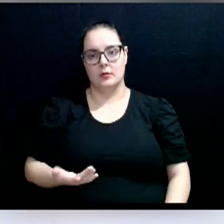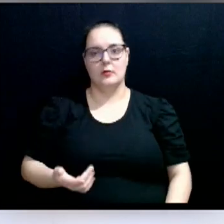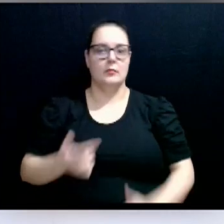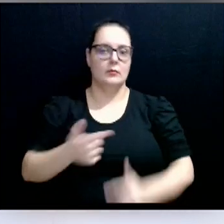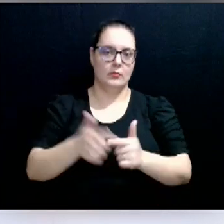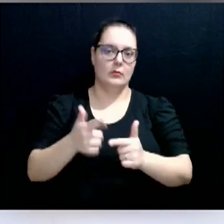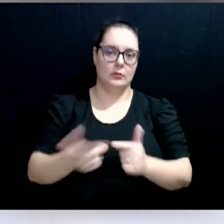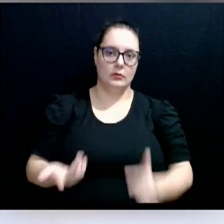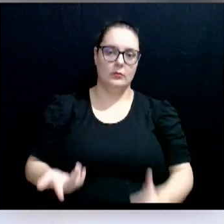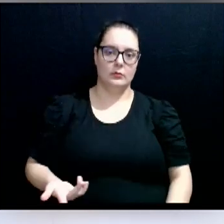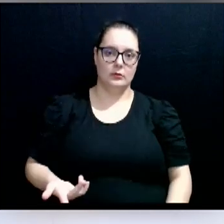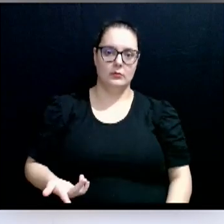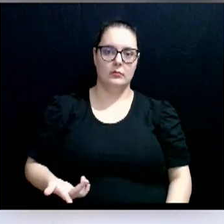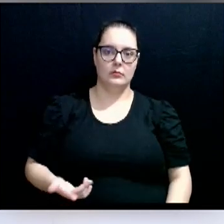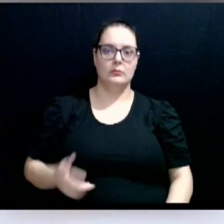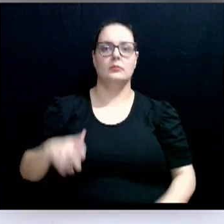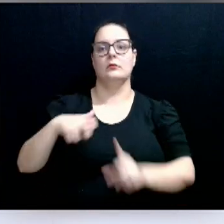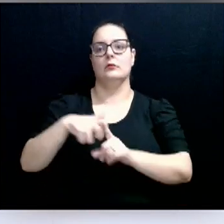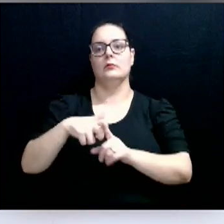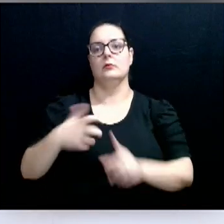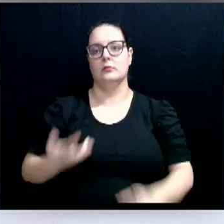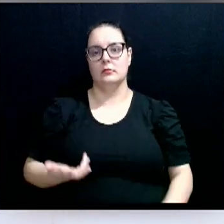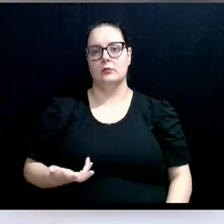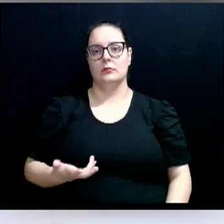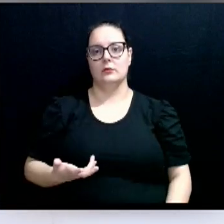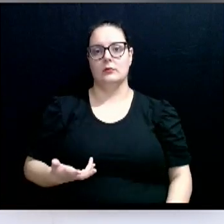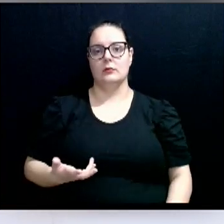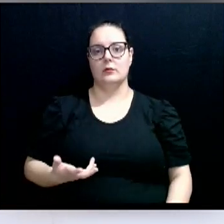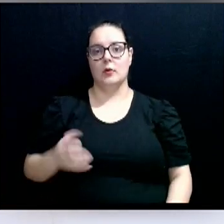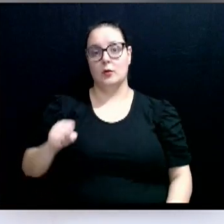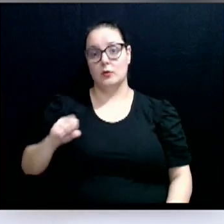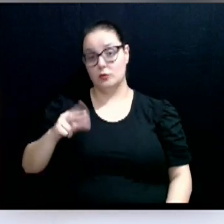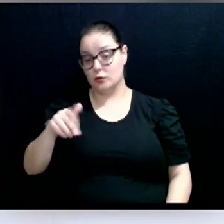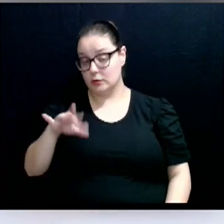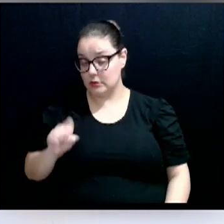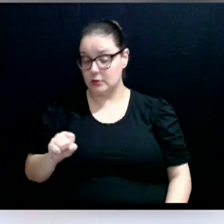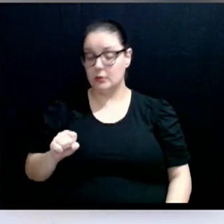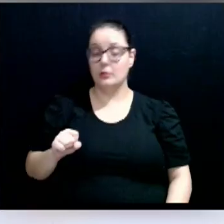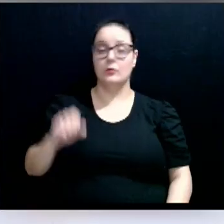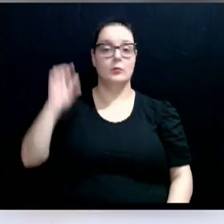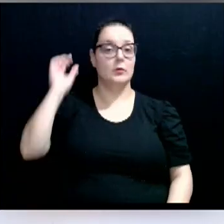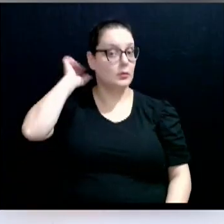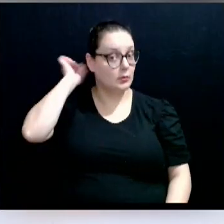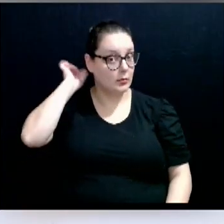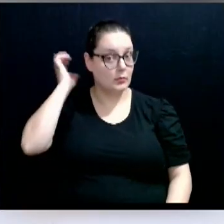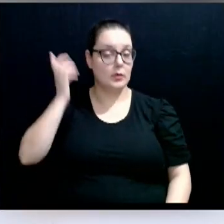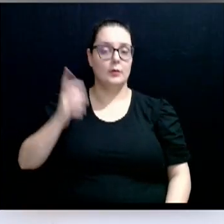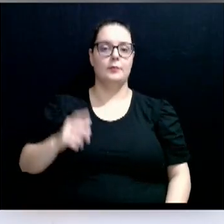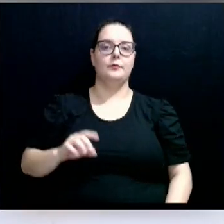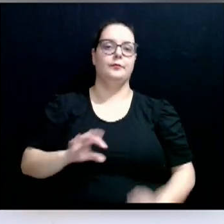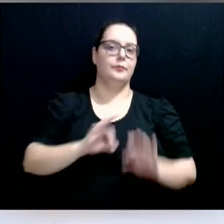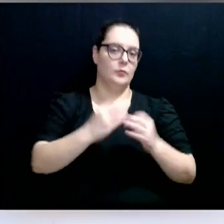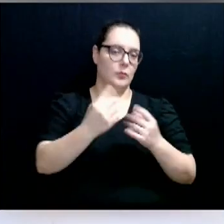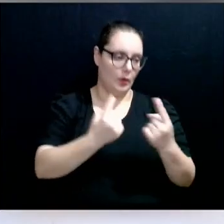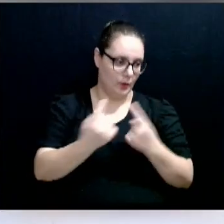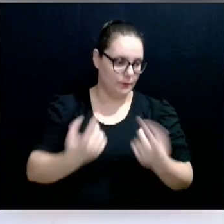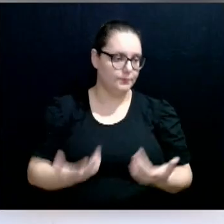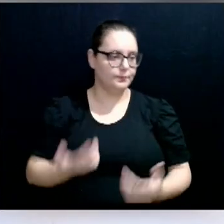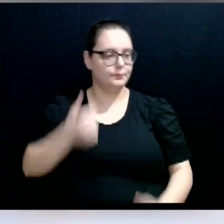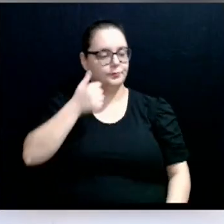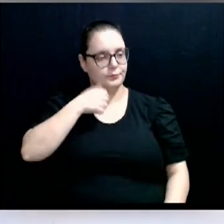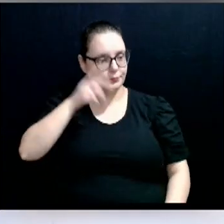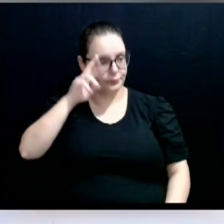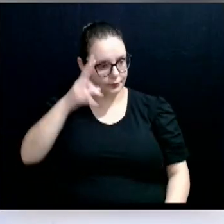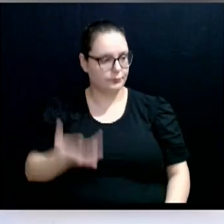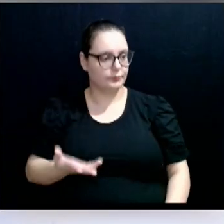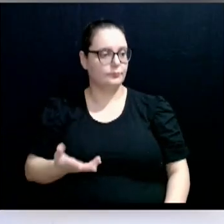de acidente com sucção do cabelo. Bom, familiares procuraram a senhora, enfim, pessoas preocupadas também